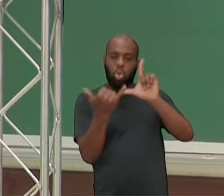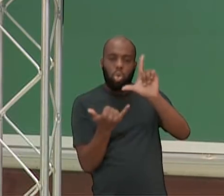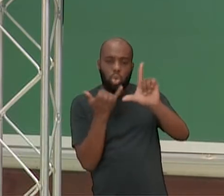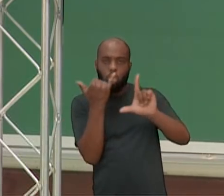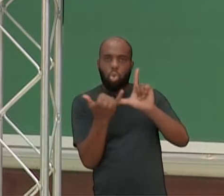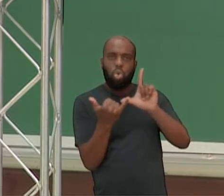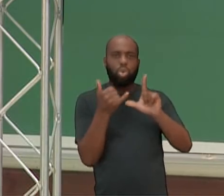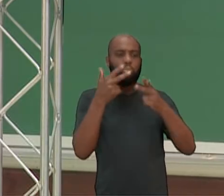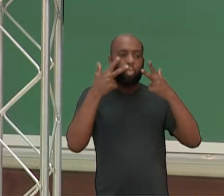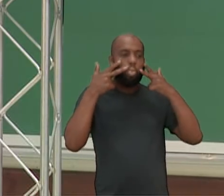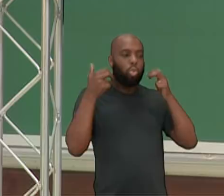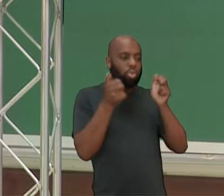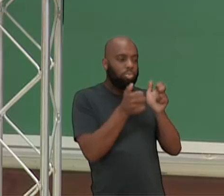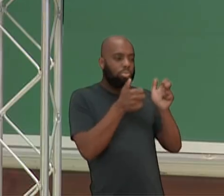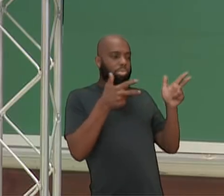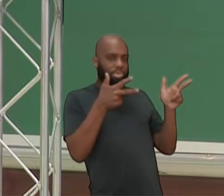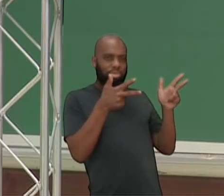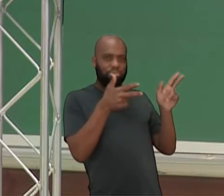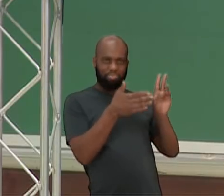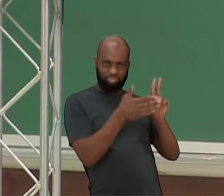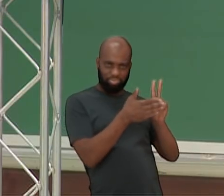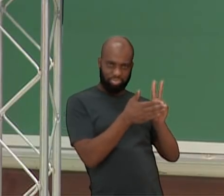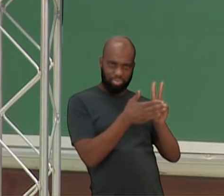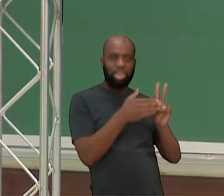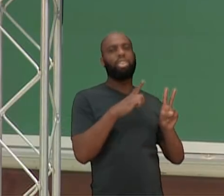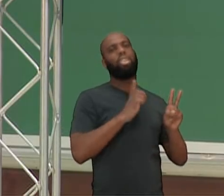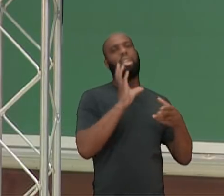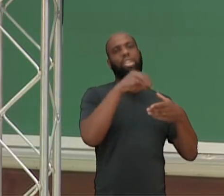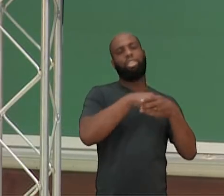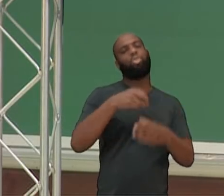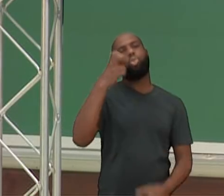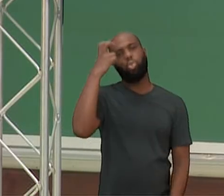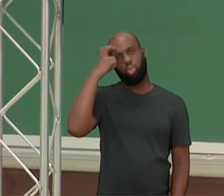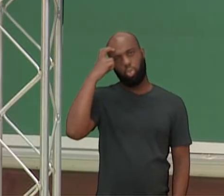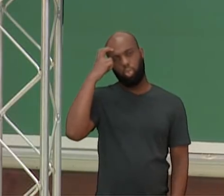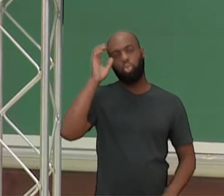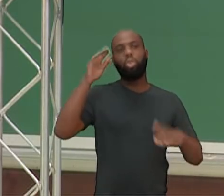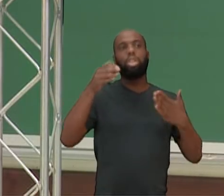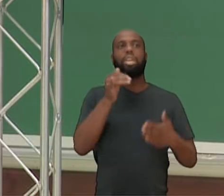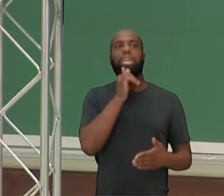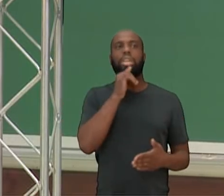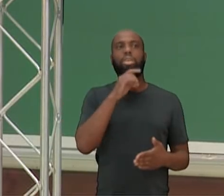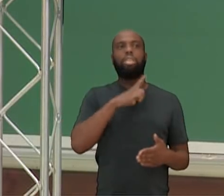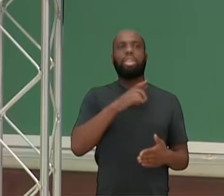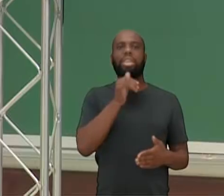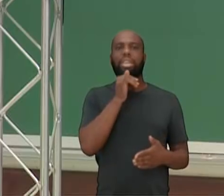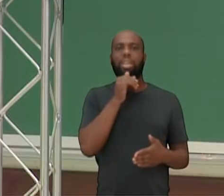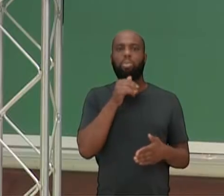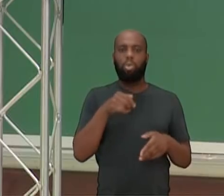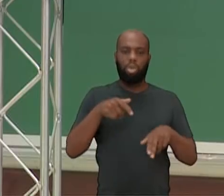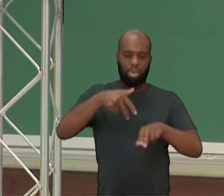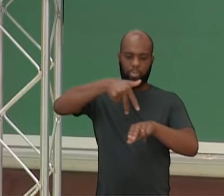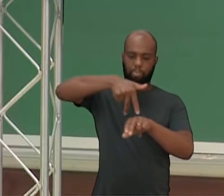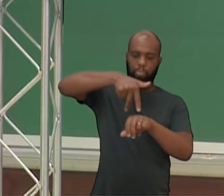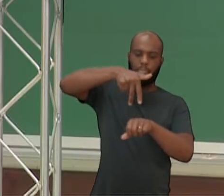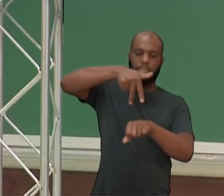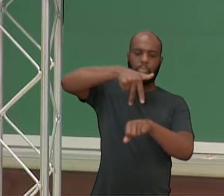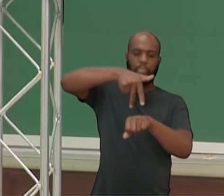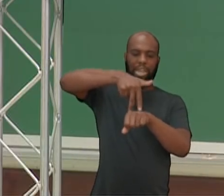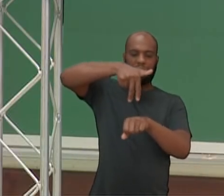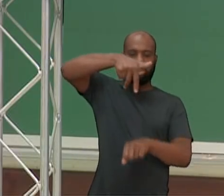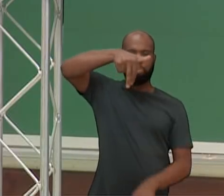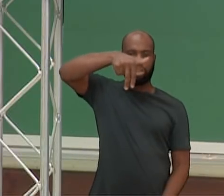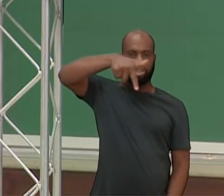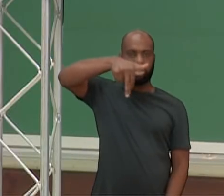inserido que já está na cultura dele, né? E veja, uma perna de pau. Então, qual é a diferença de um índio fazer uma perna de